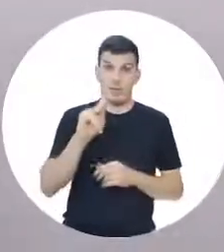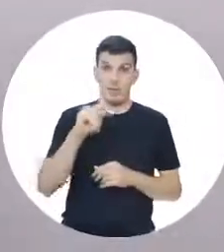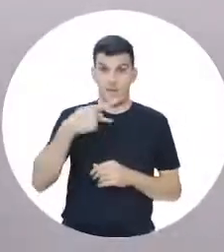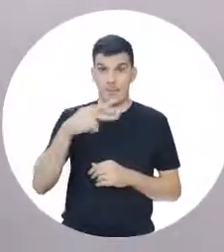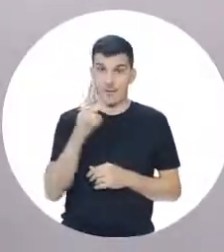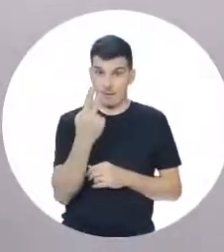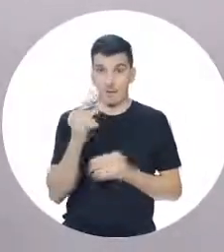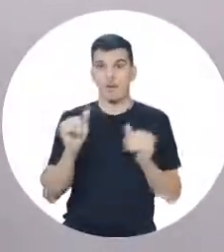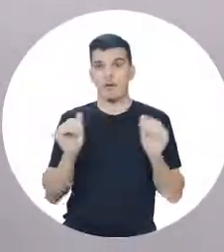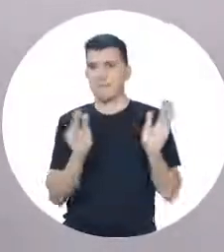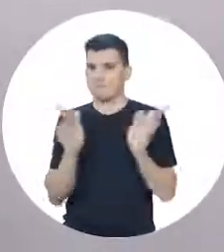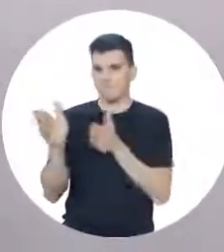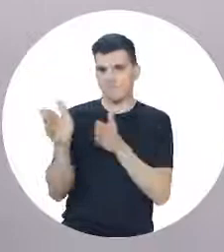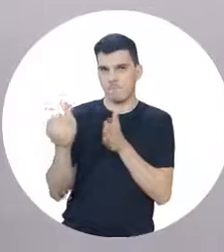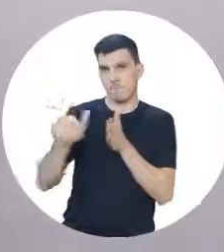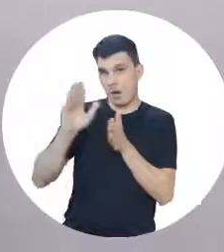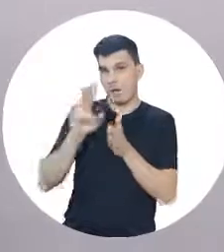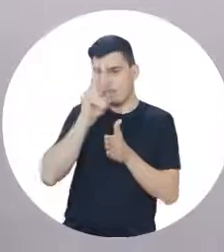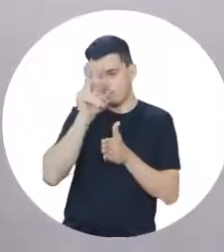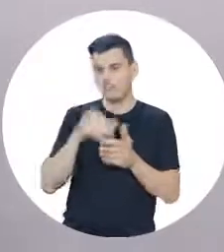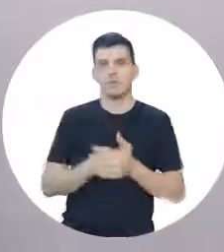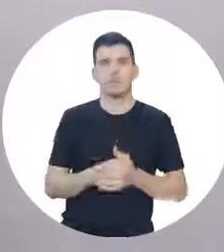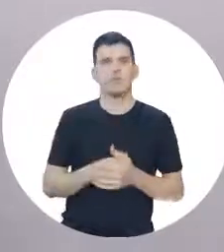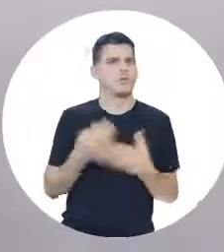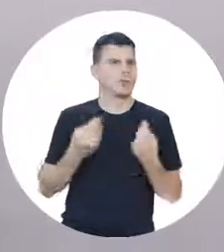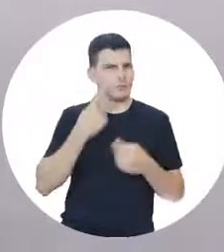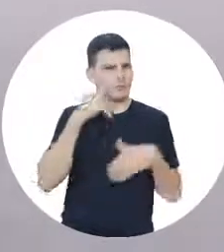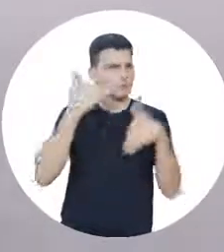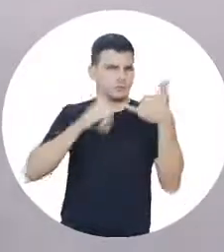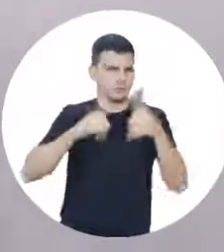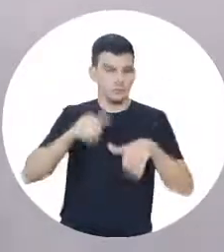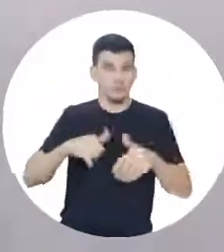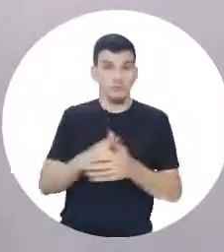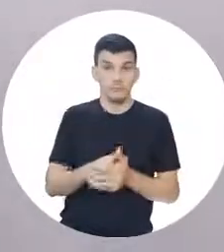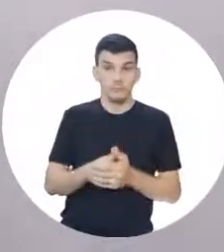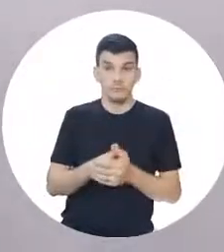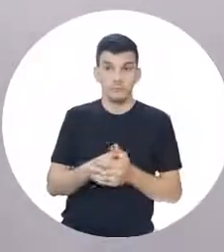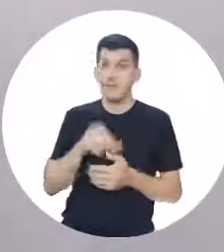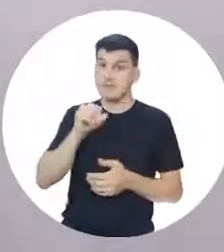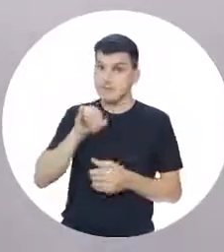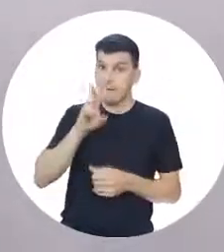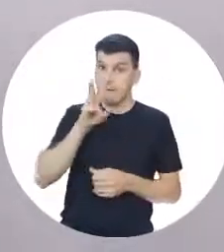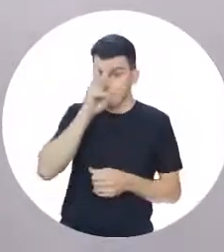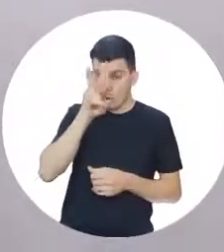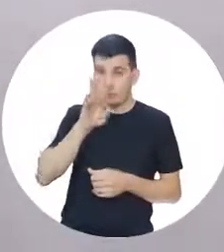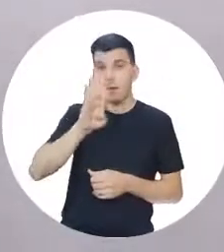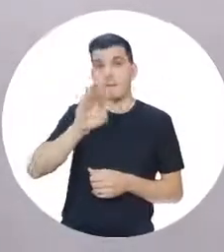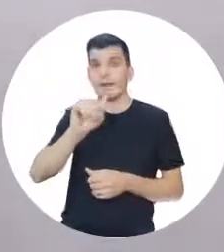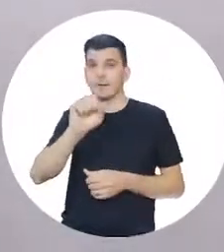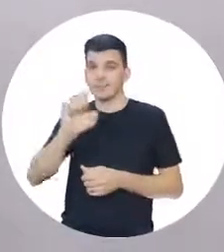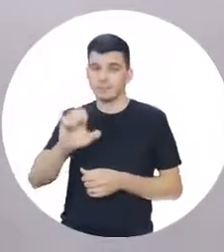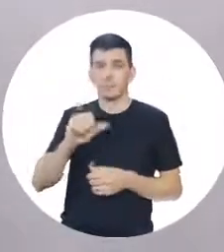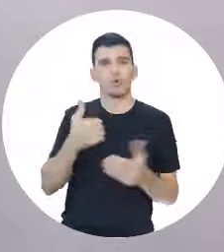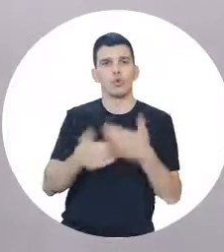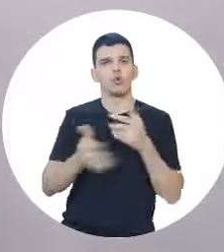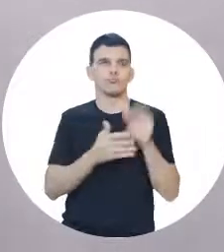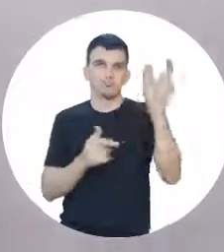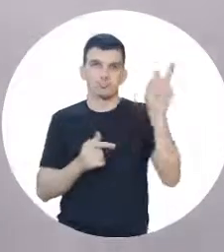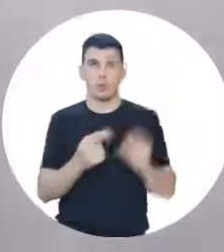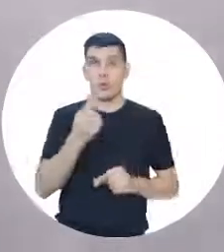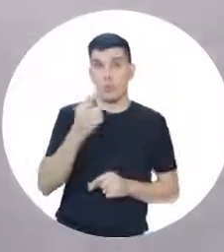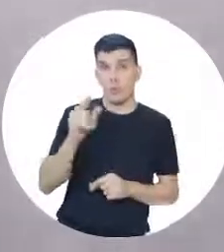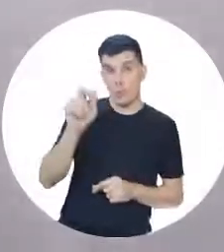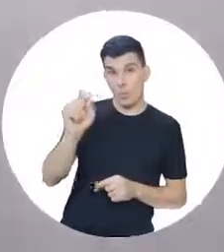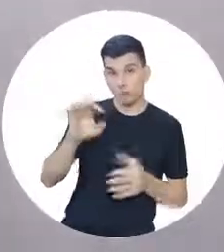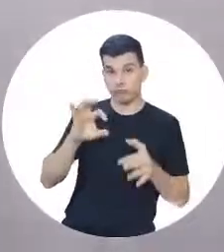vai ficar mais alto. Como é que a gente analisa a força? Base forte. Qualquer elemento da família